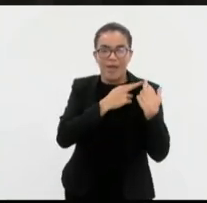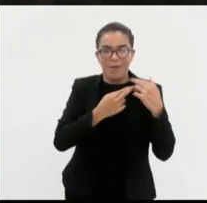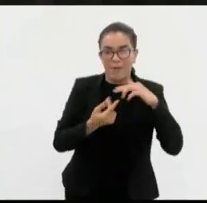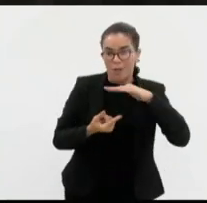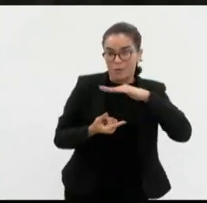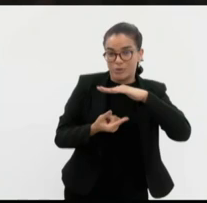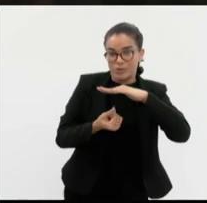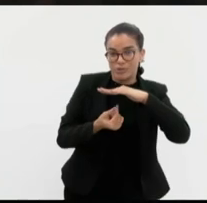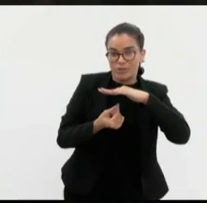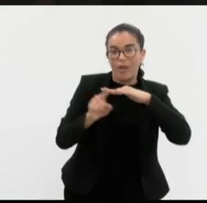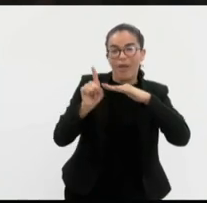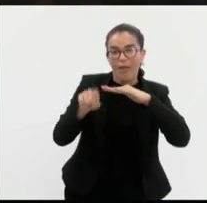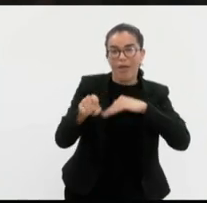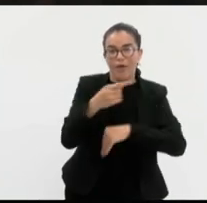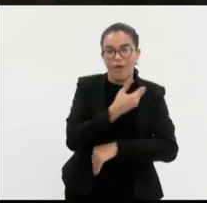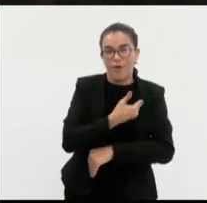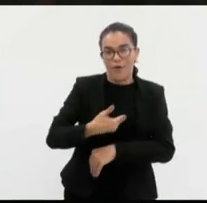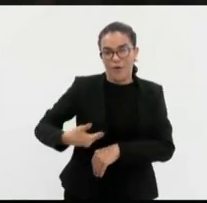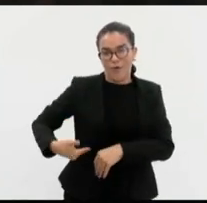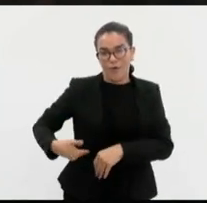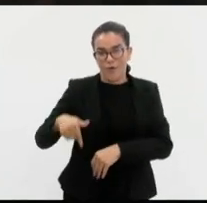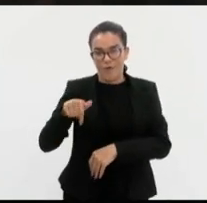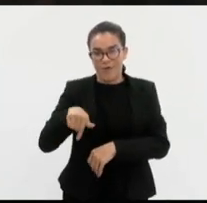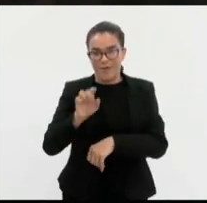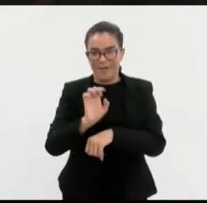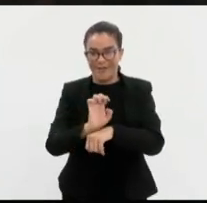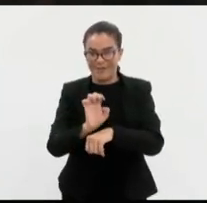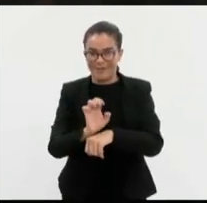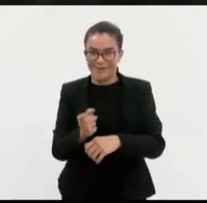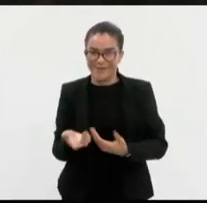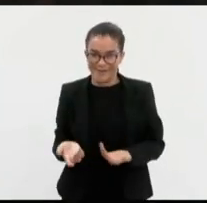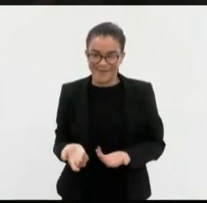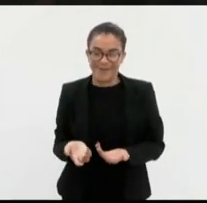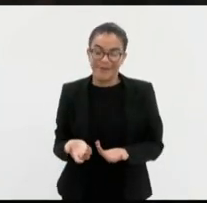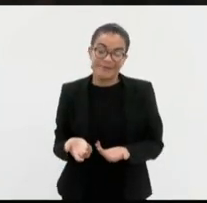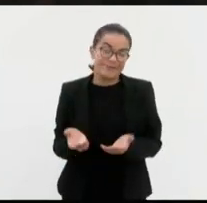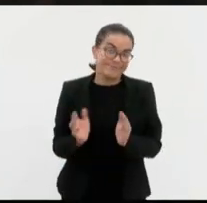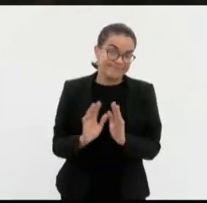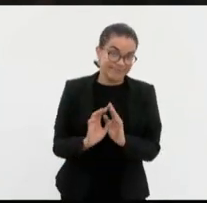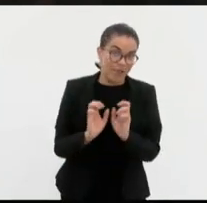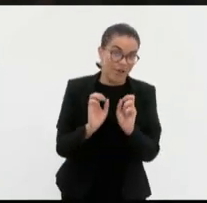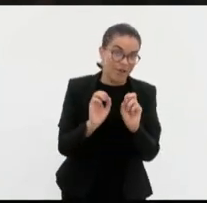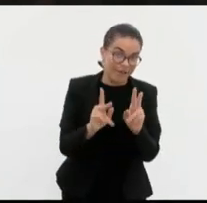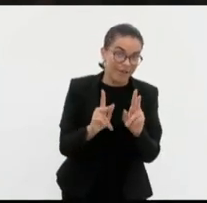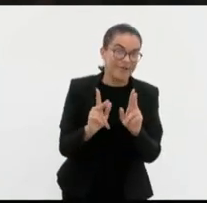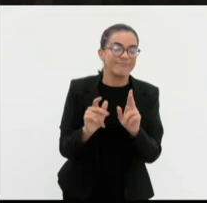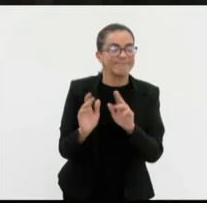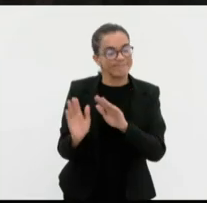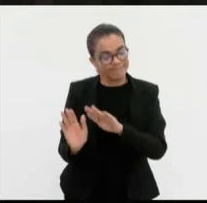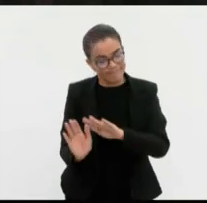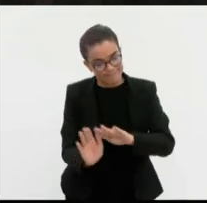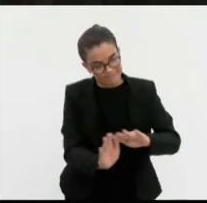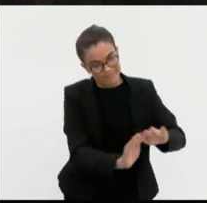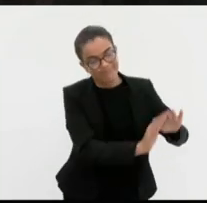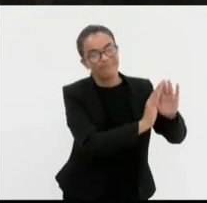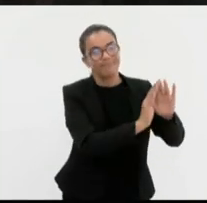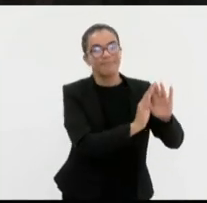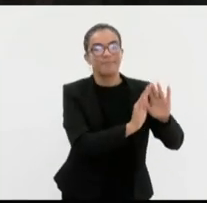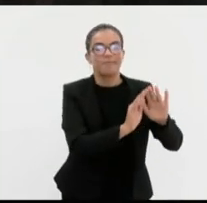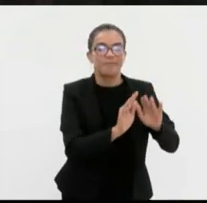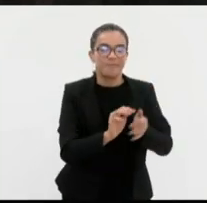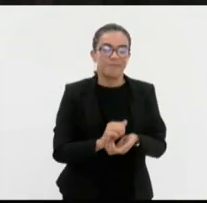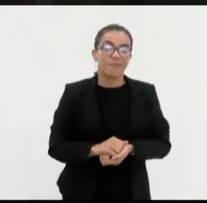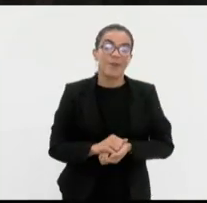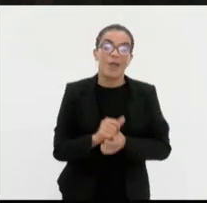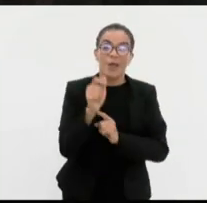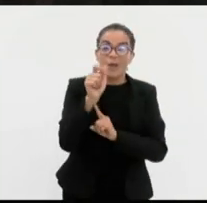governador do Estado dito isso em primeiro no